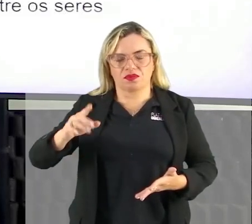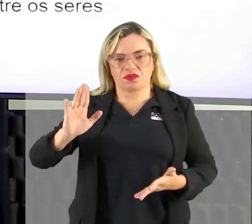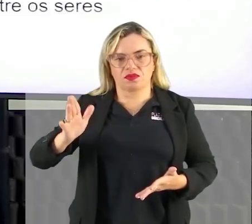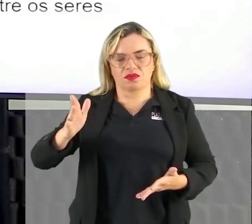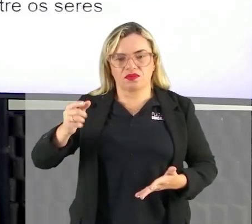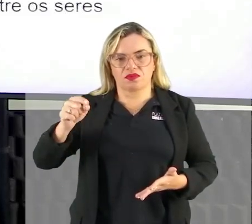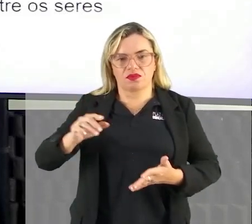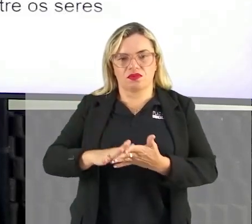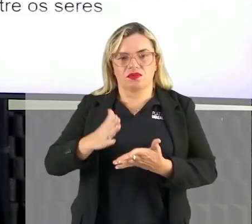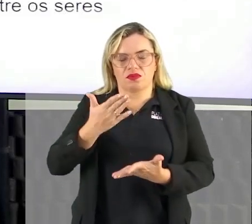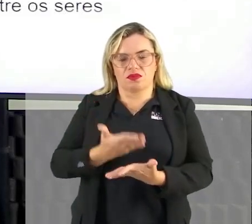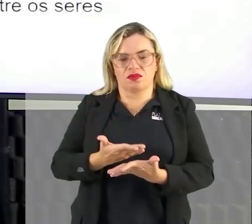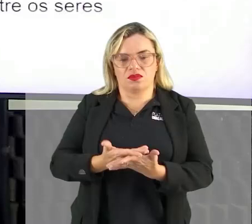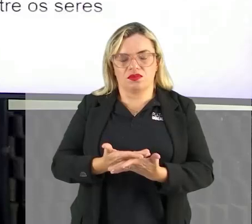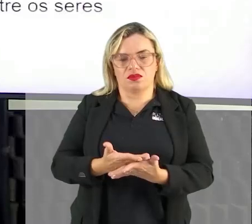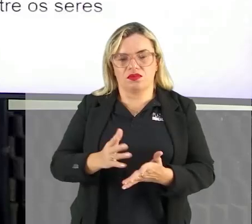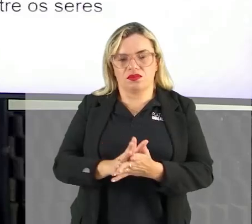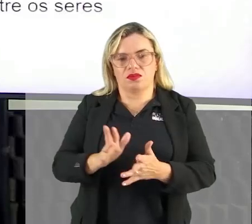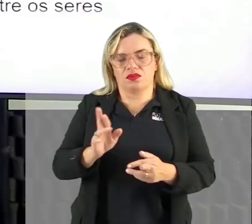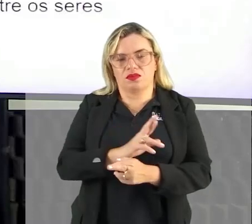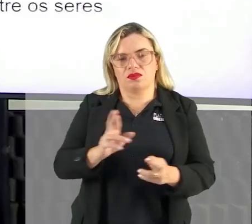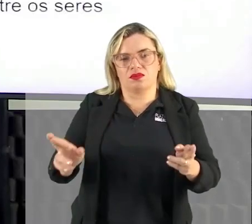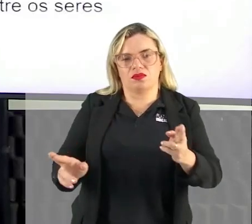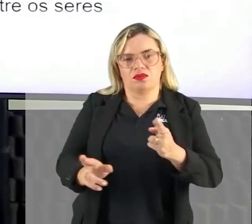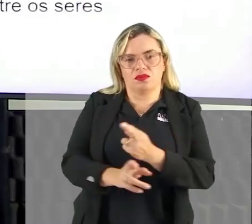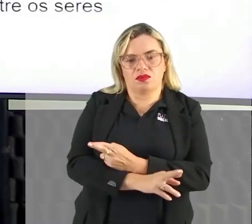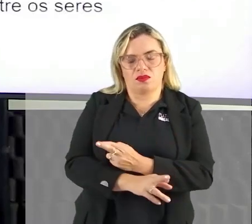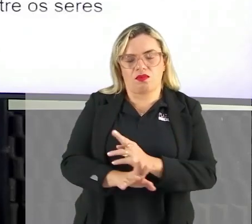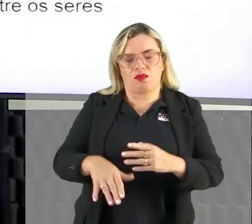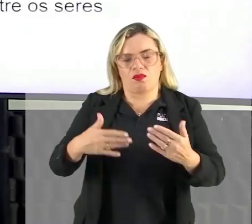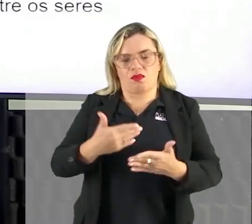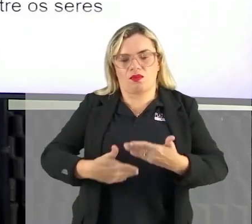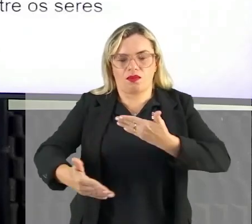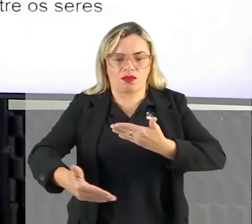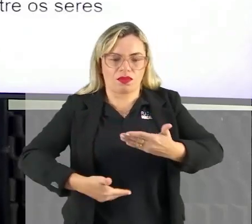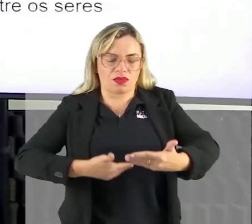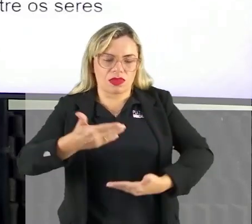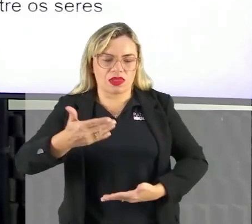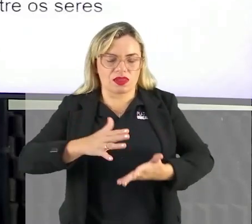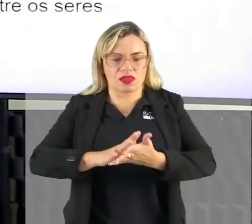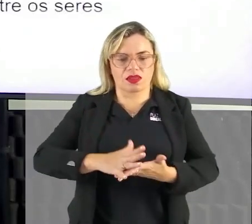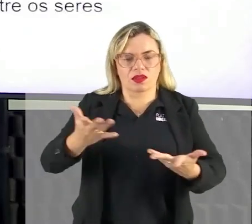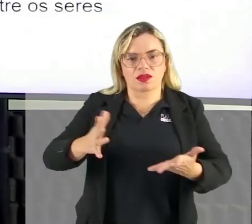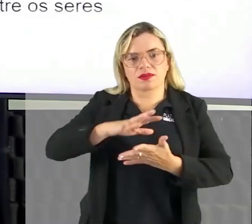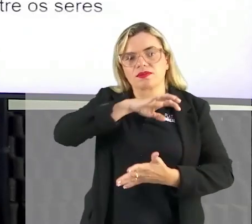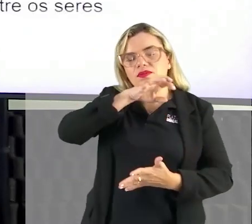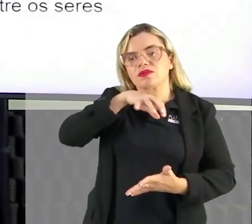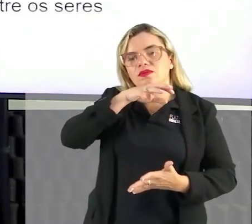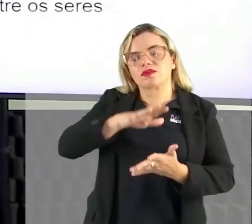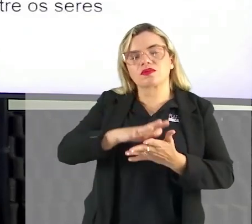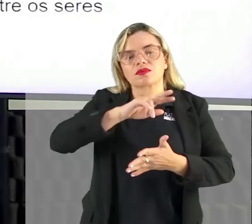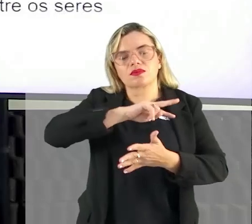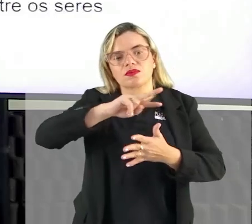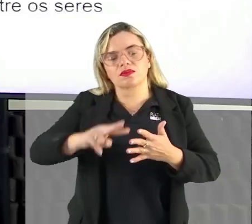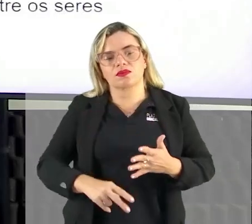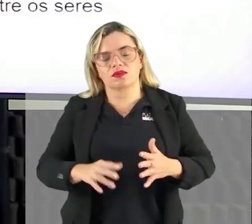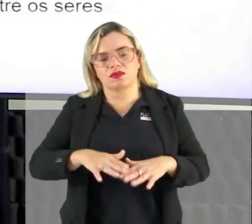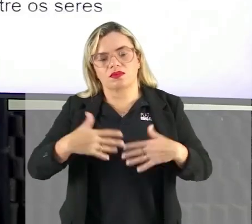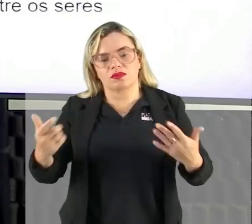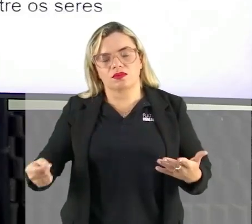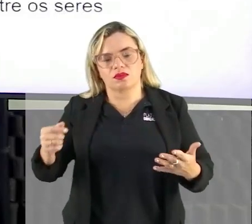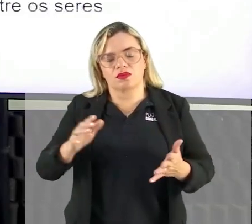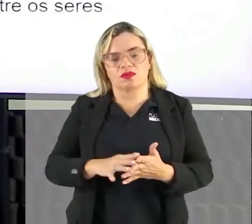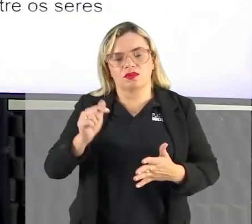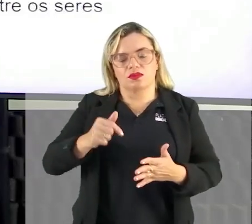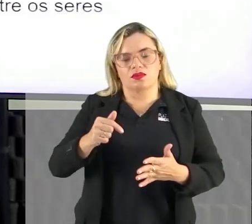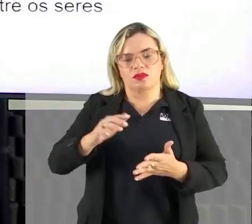um outro estudo, né, que relaciona essa interação entre os animais e as espécies, mas no que diz respeito ao